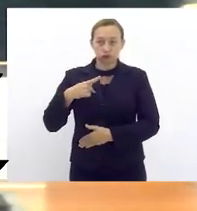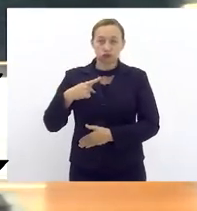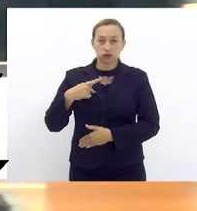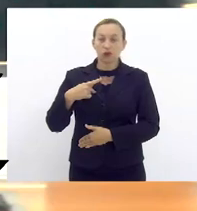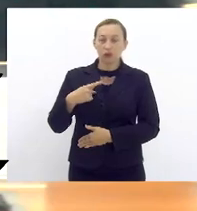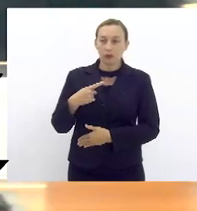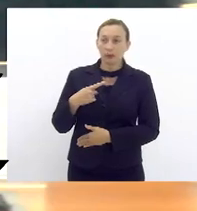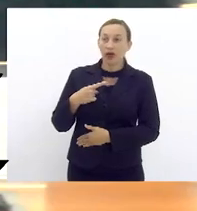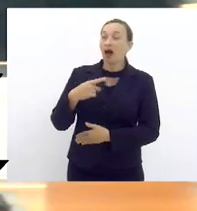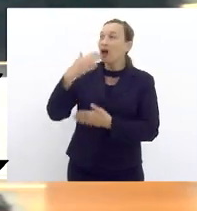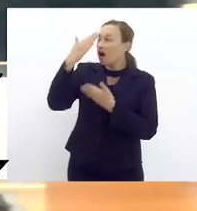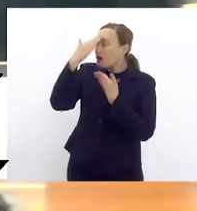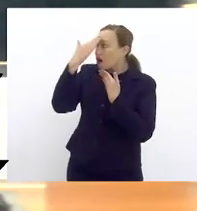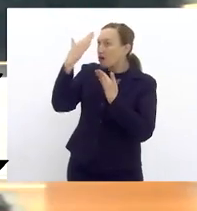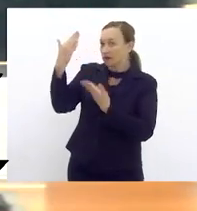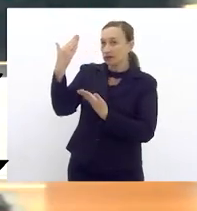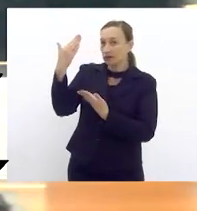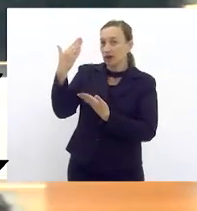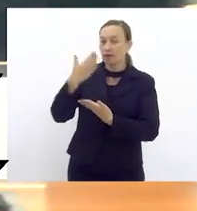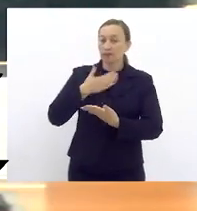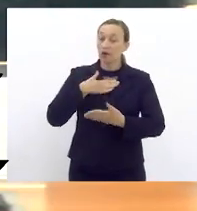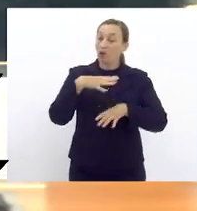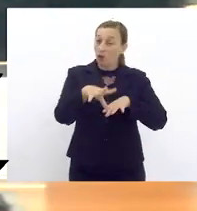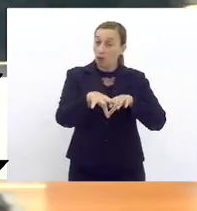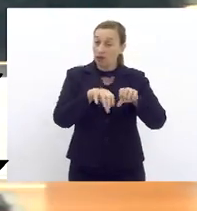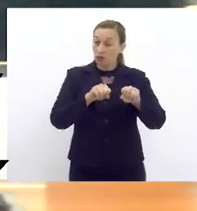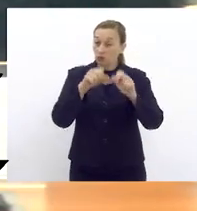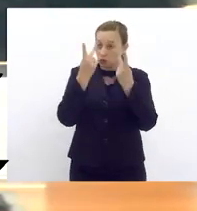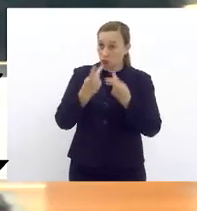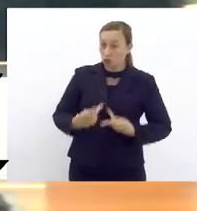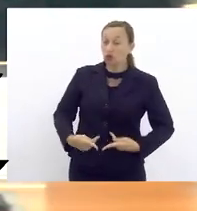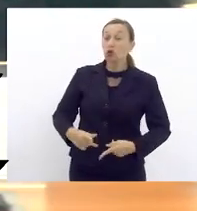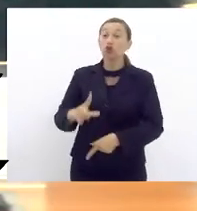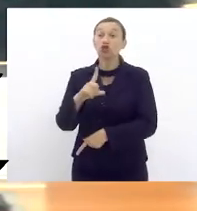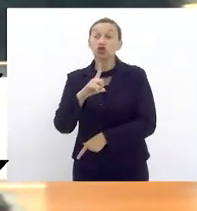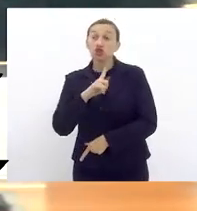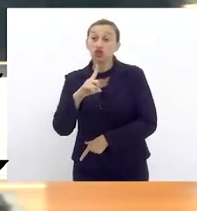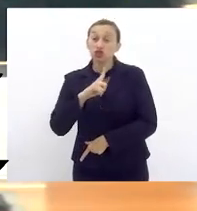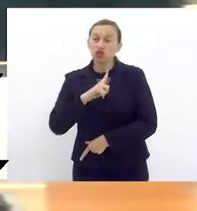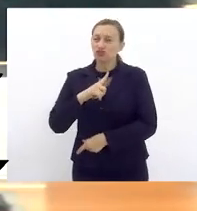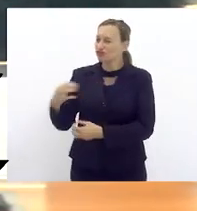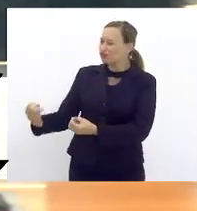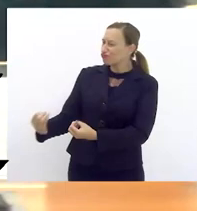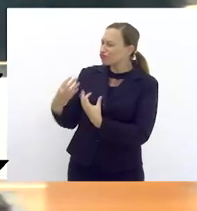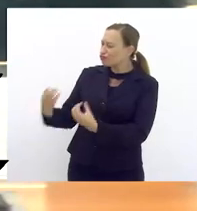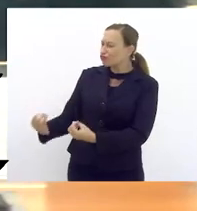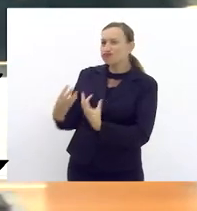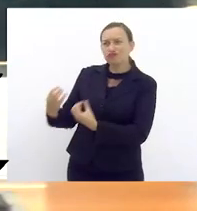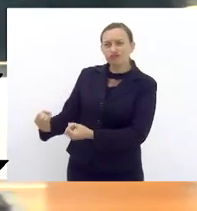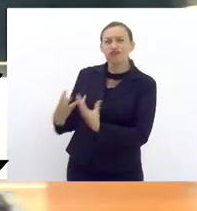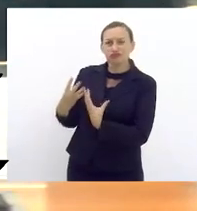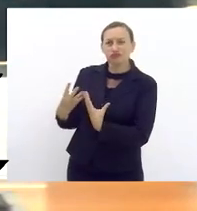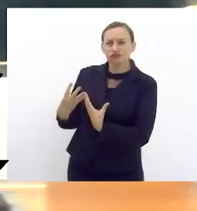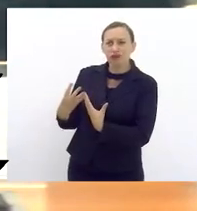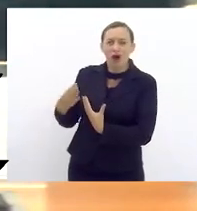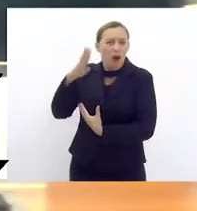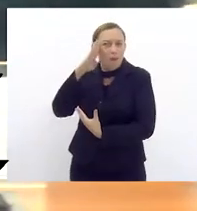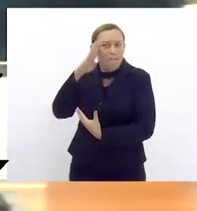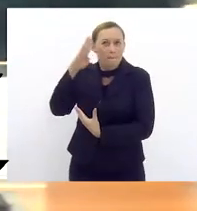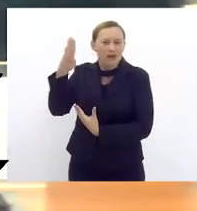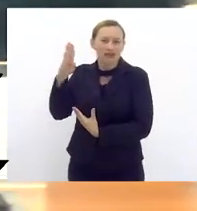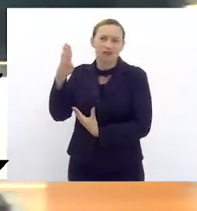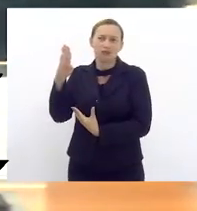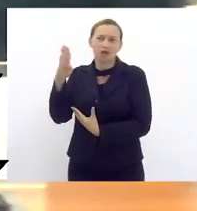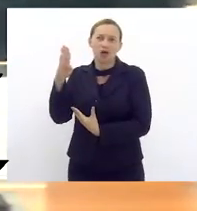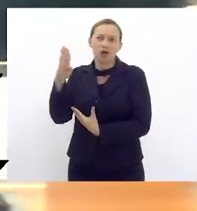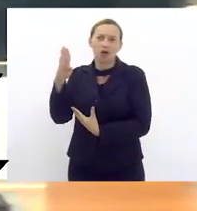na Minha formação tive ensinamentos que principalmente da parte